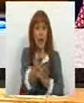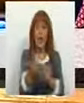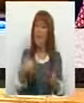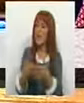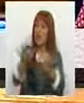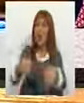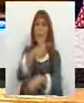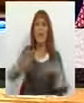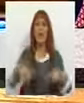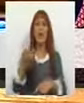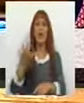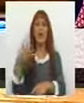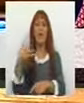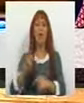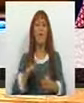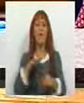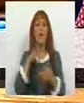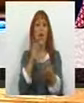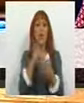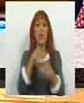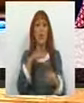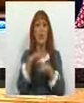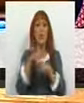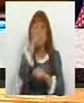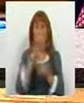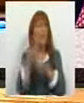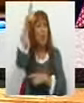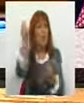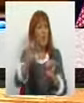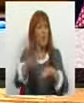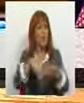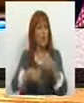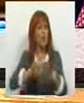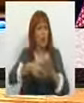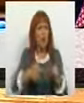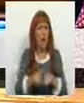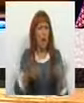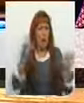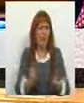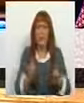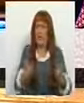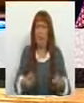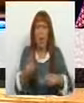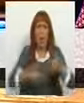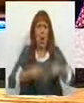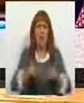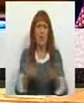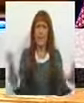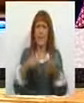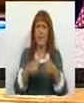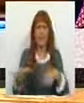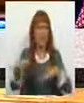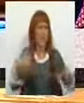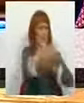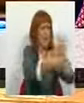Deixaram-na acabar no meio da Trofa, não trataram do estudo de impacto ambiental para Norte. Não trataram dos projetos, nem muito menos de lançamento de nenhuma obra, de ligação das